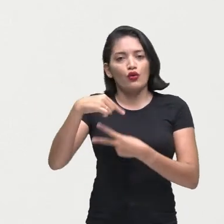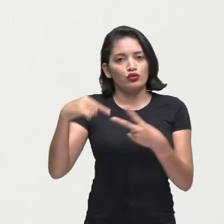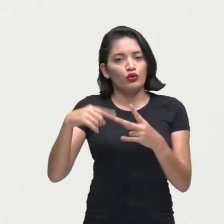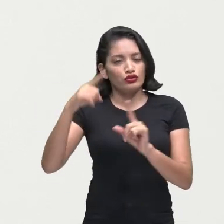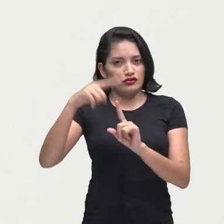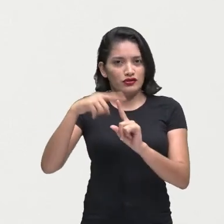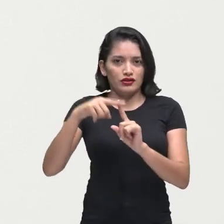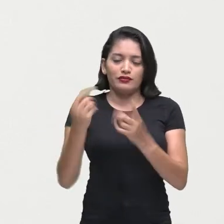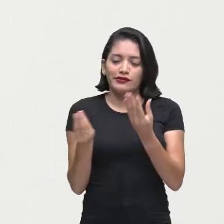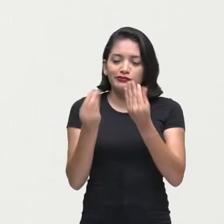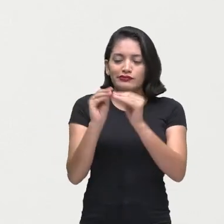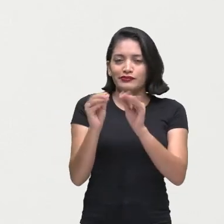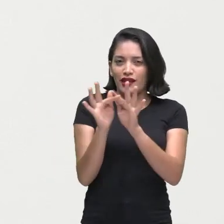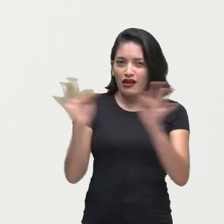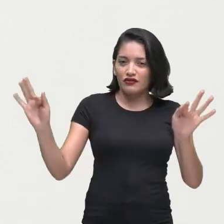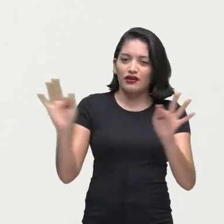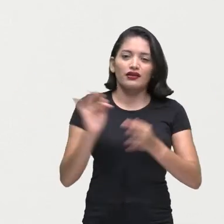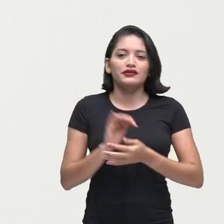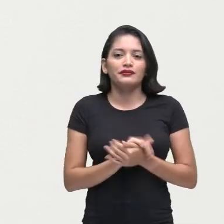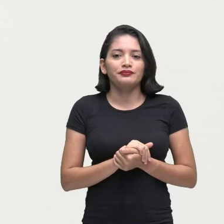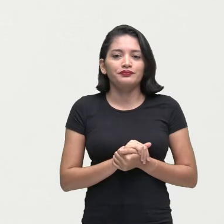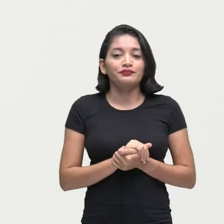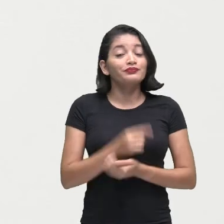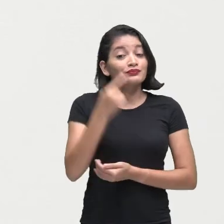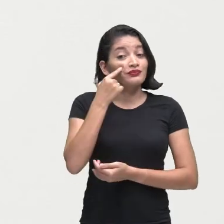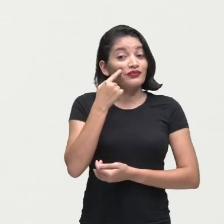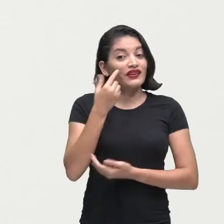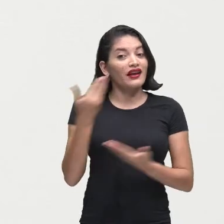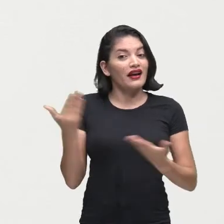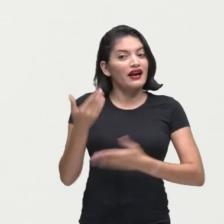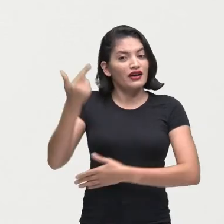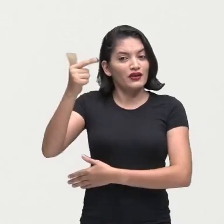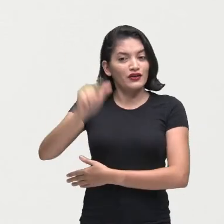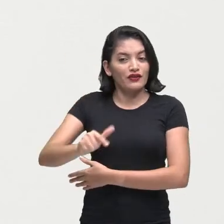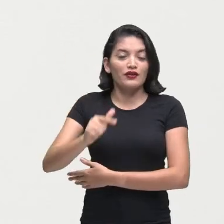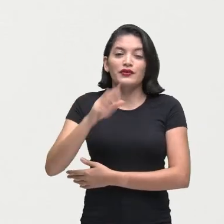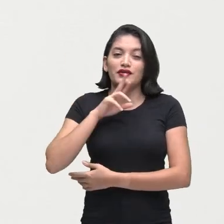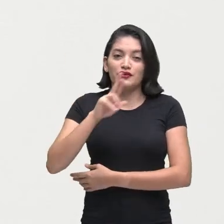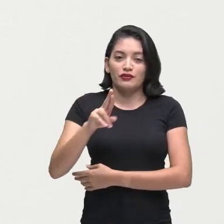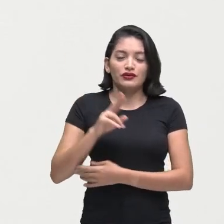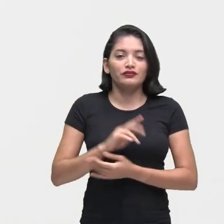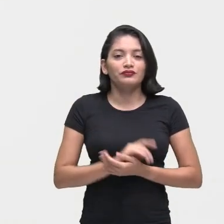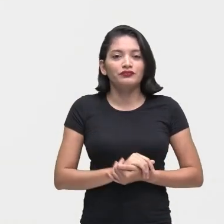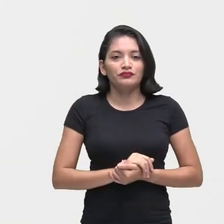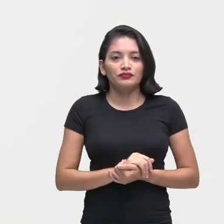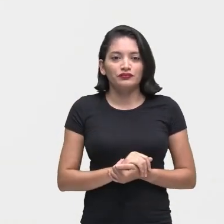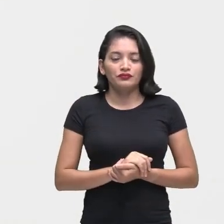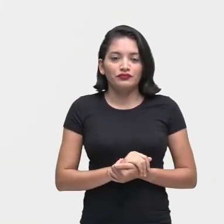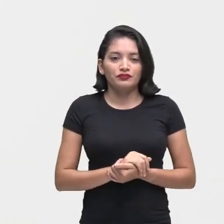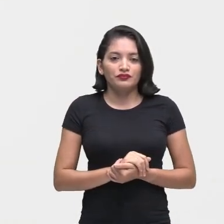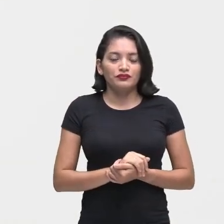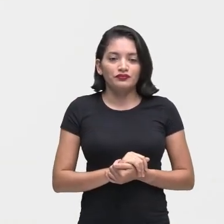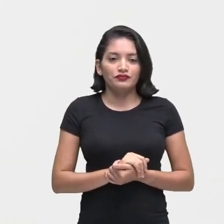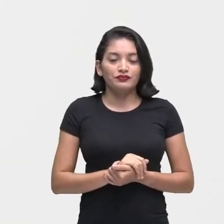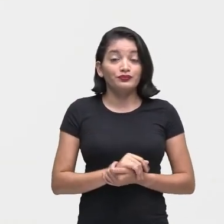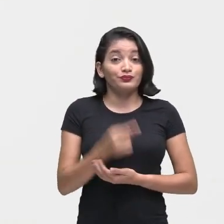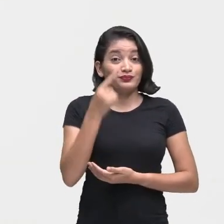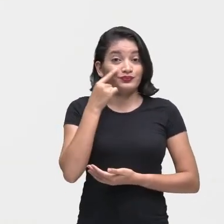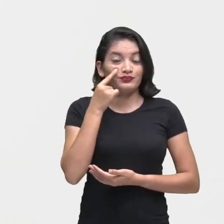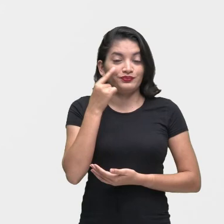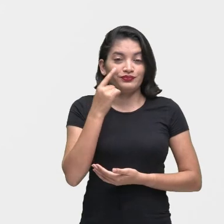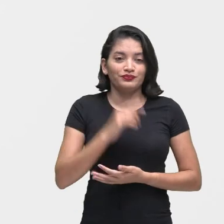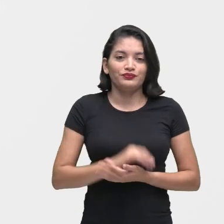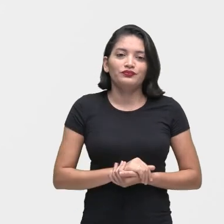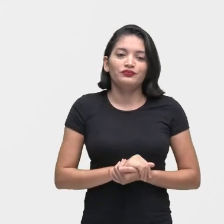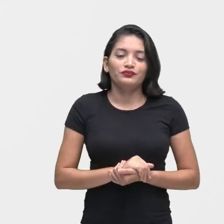conjugação para completar as frases então usar uma conferida aqui junto comigo nas respostas Olha só